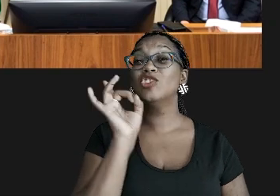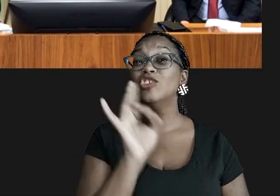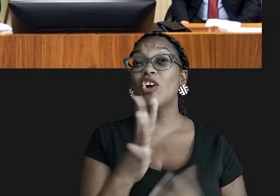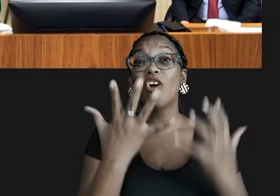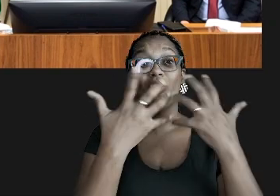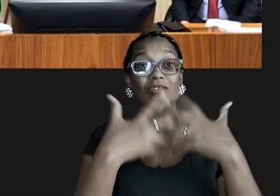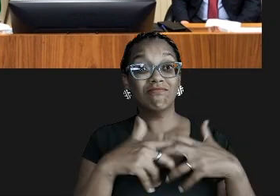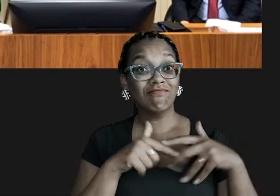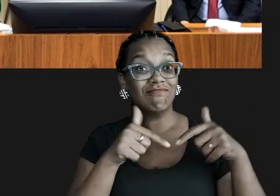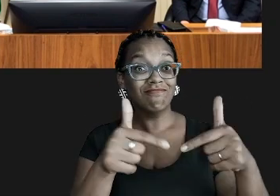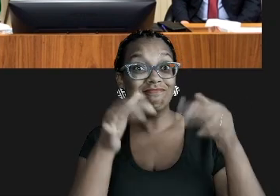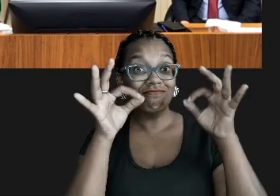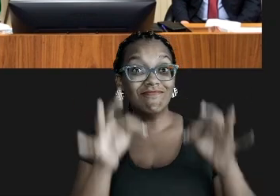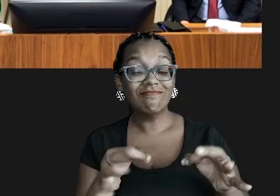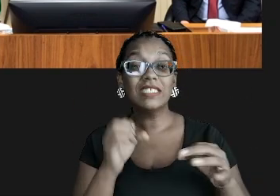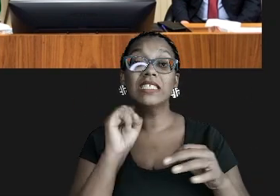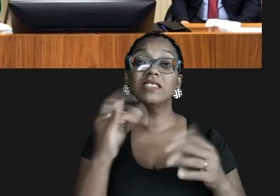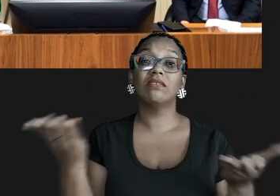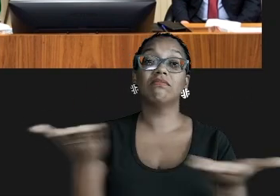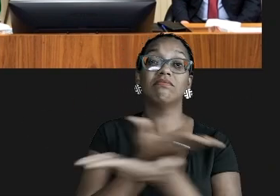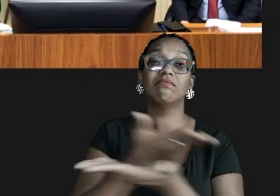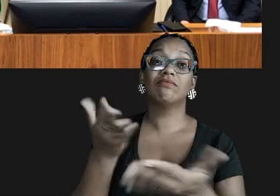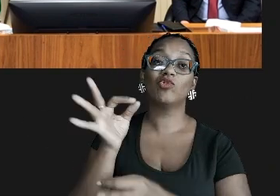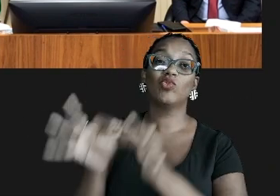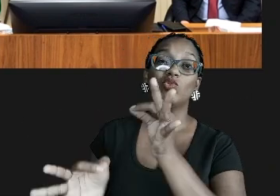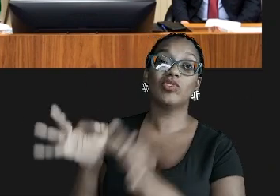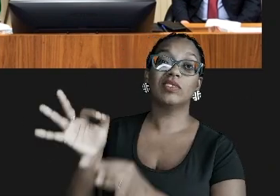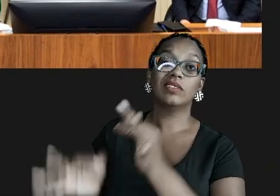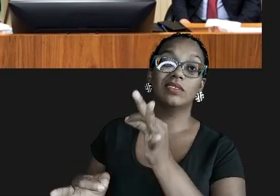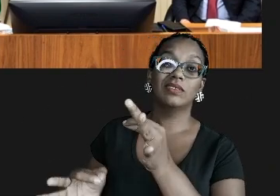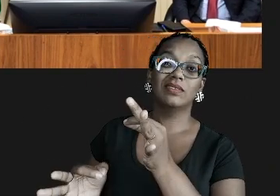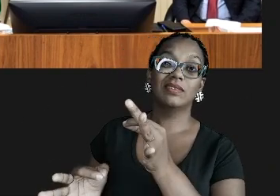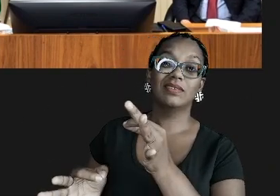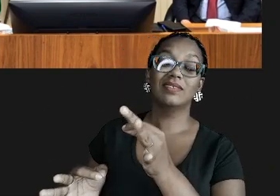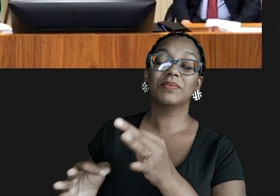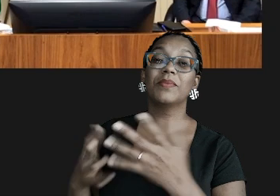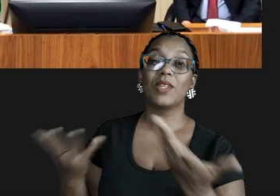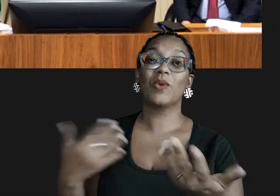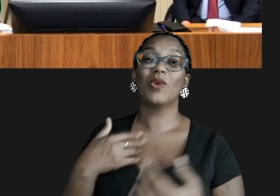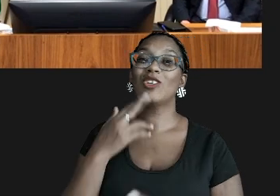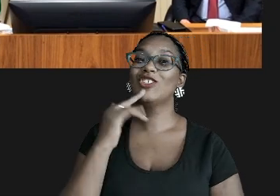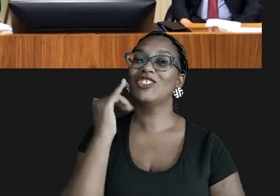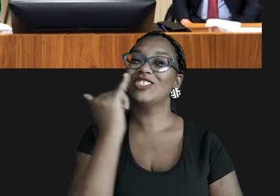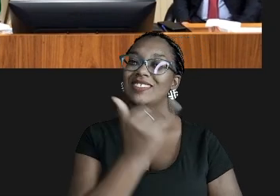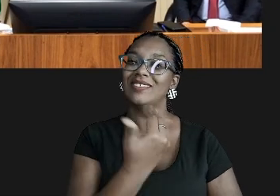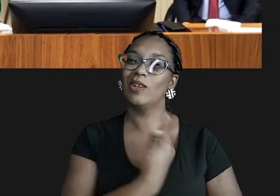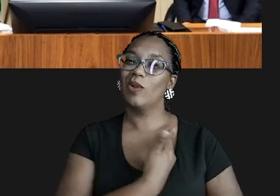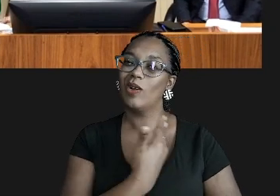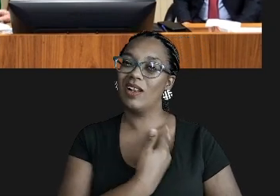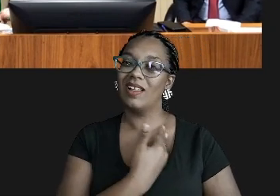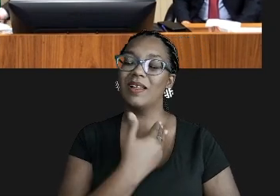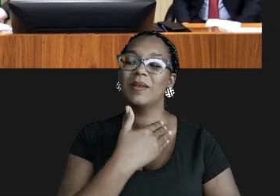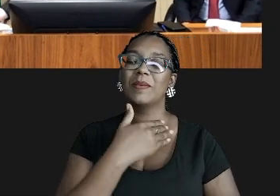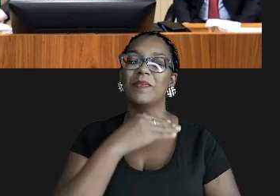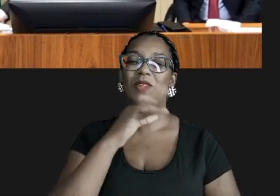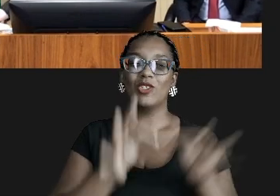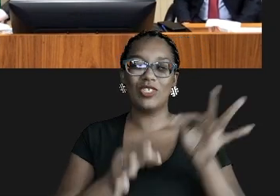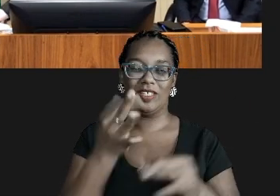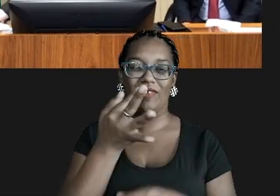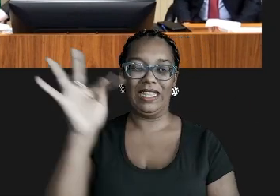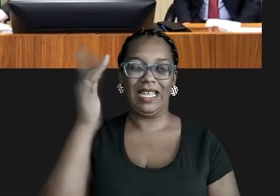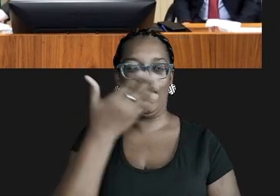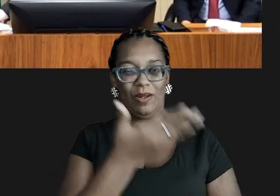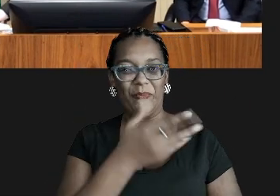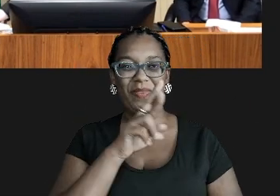vai funcionar adequadamente se ele conversar com judiciário então assim eu diria para nossa colega Justiça da Justiça